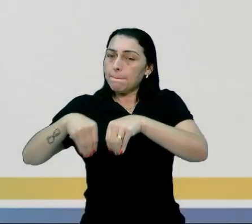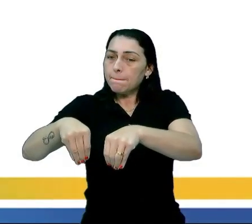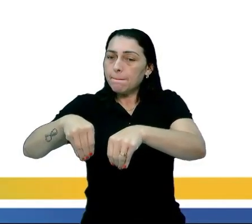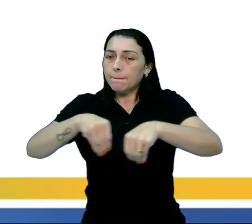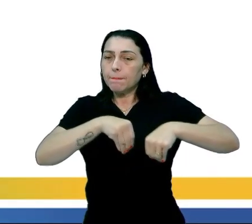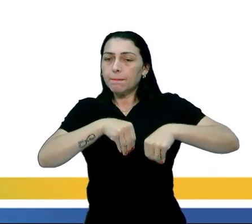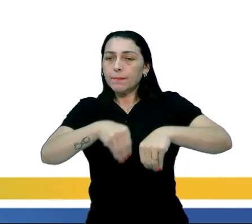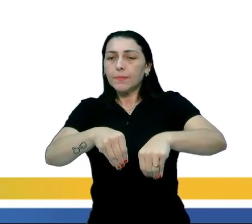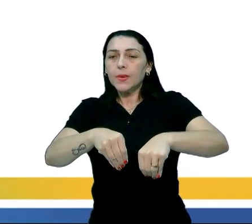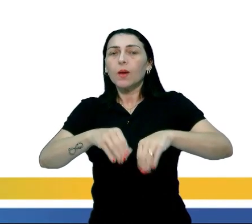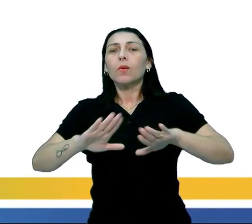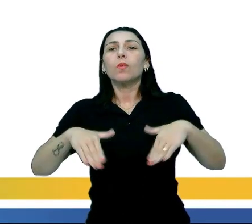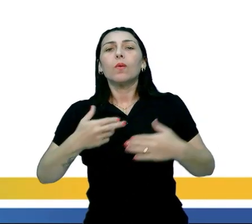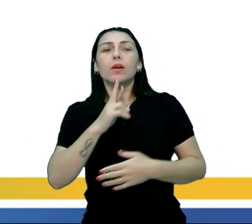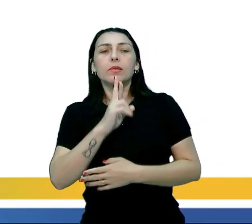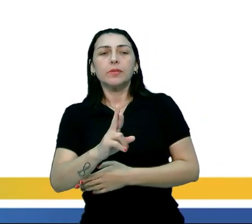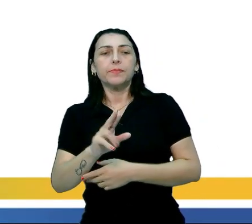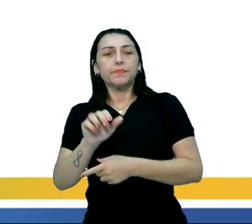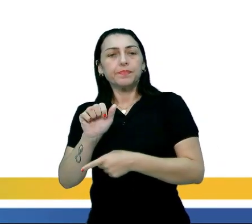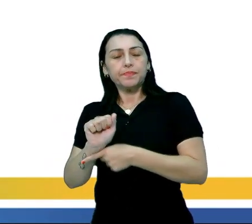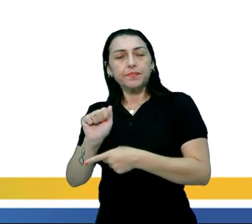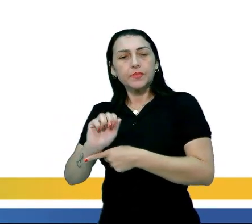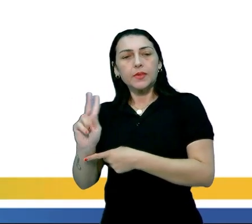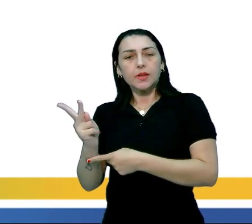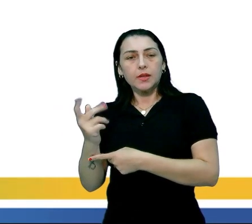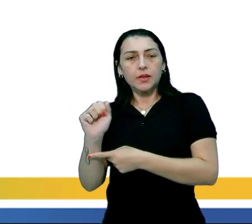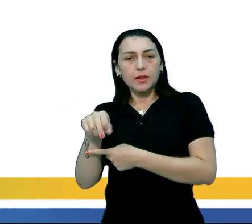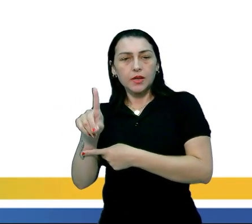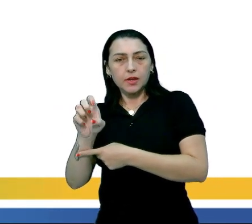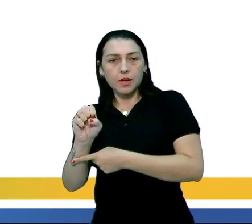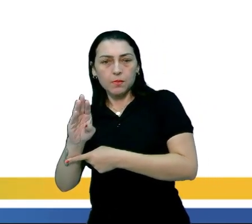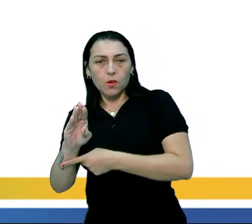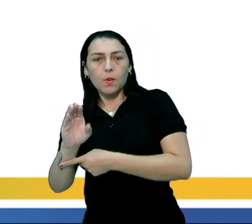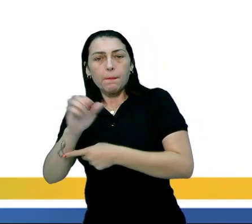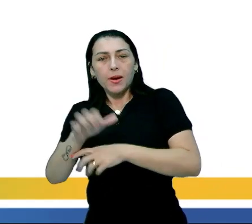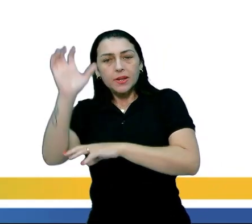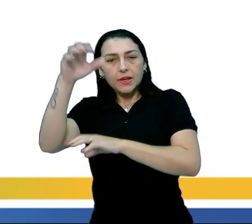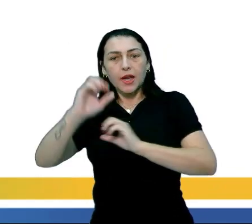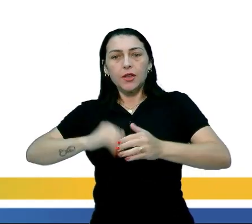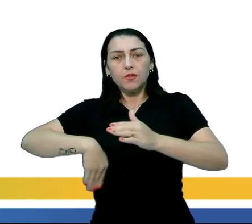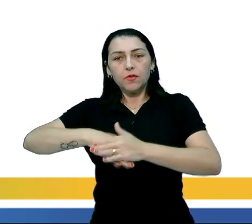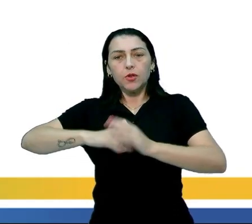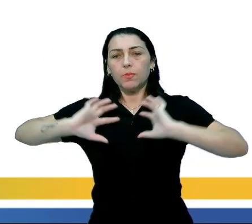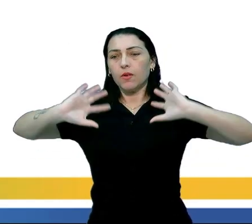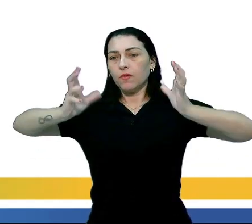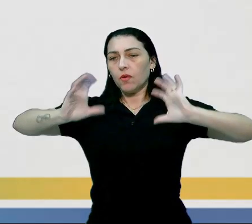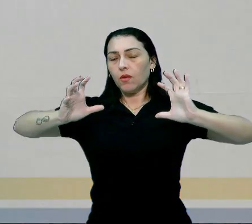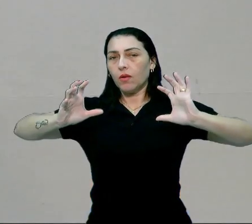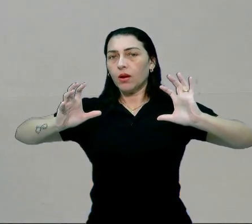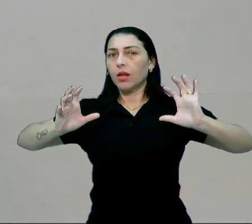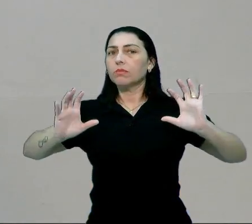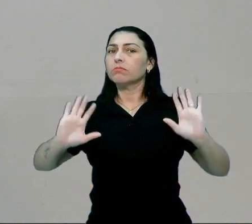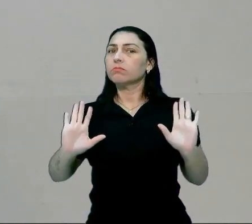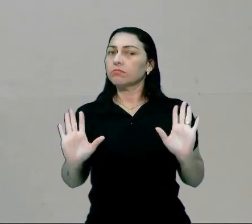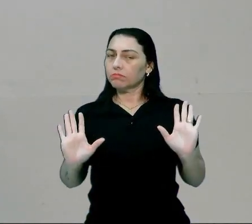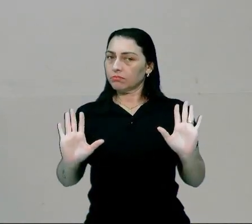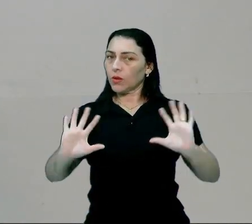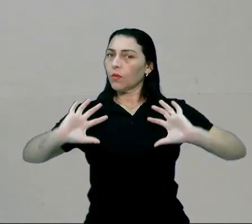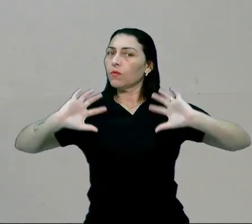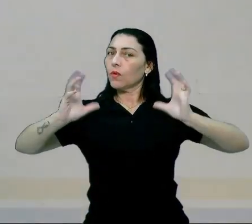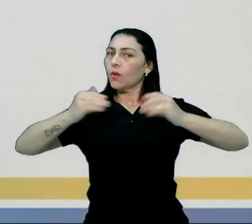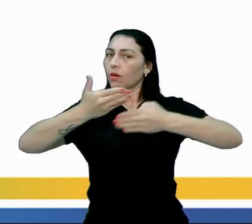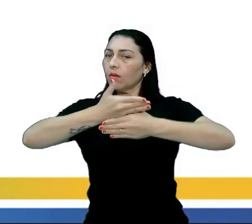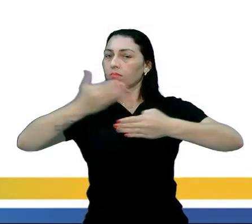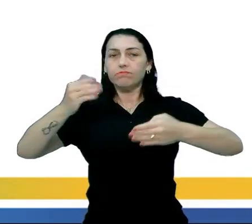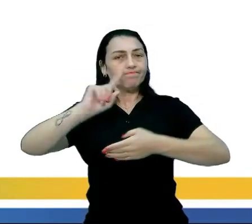caminhar. Então, vamos às alternativas. Ó. Alternativa A, handebol, basquete, futebol e vôlei. Vôlei, esporte de